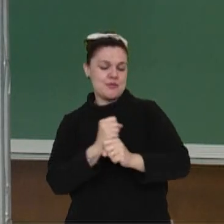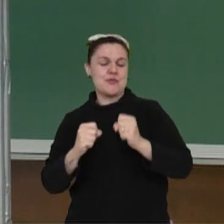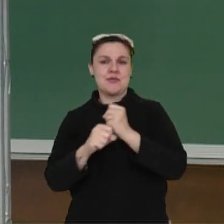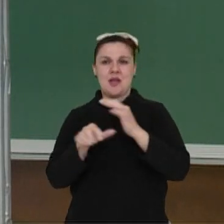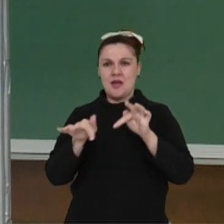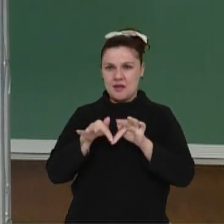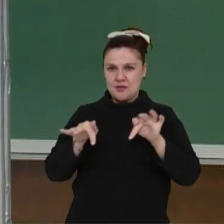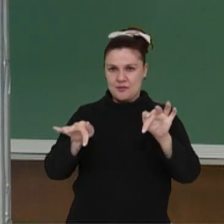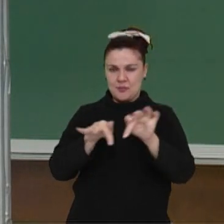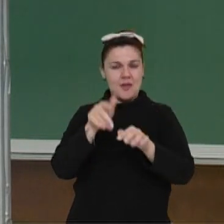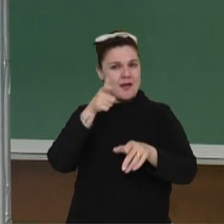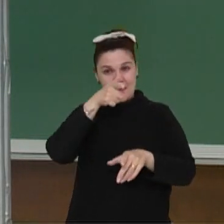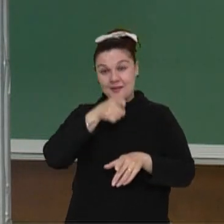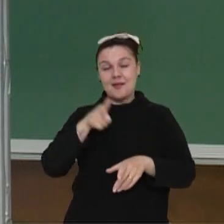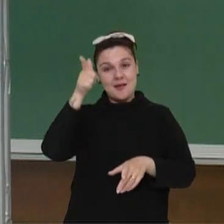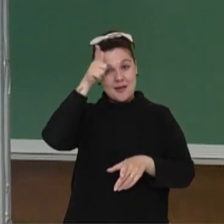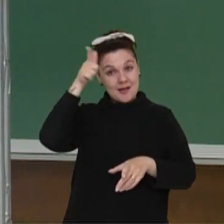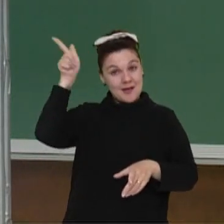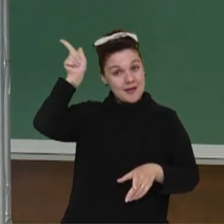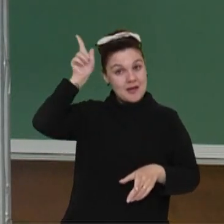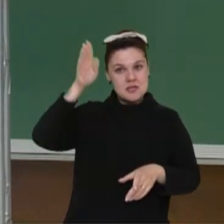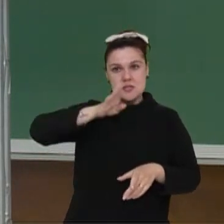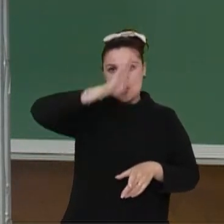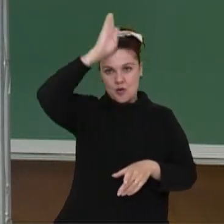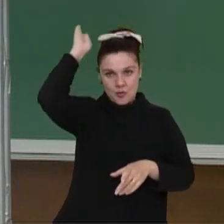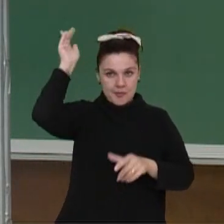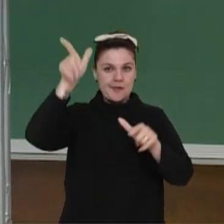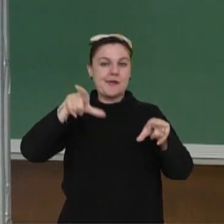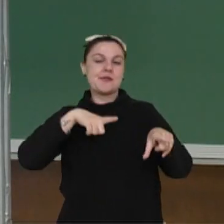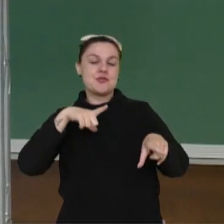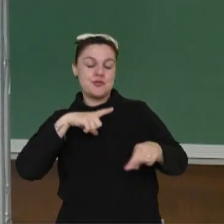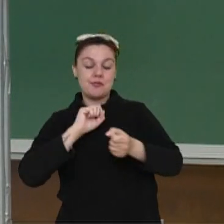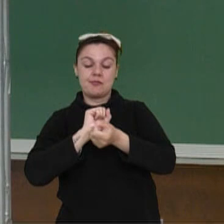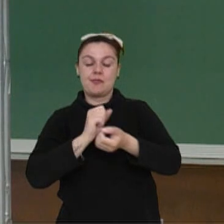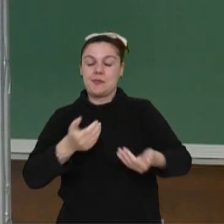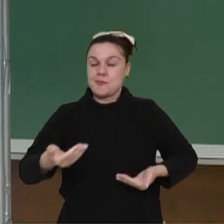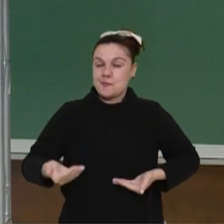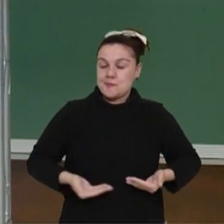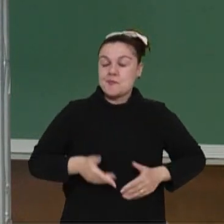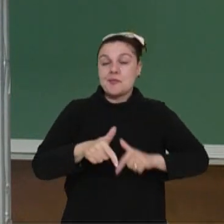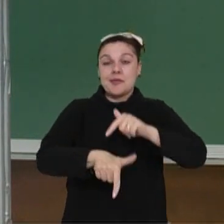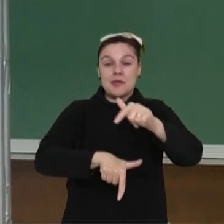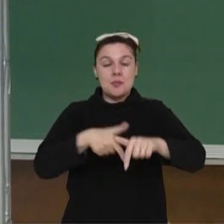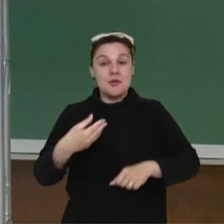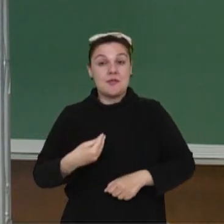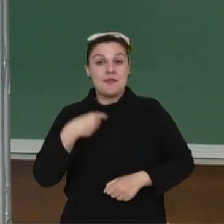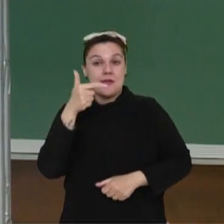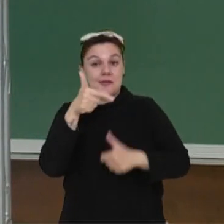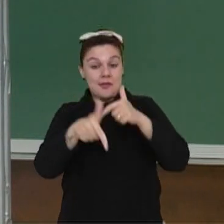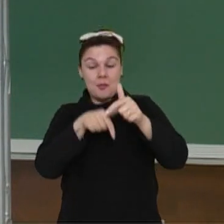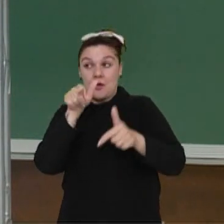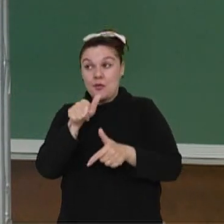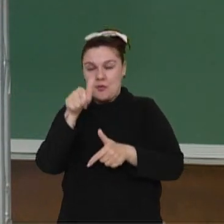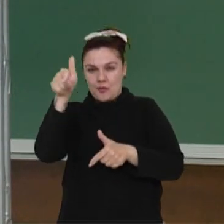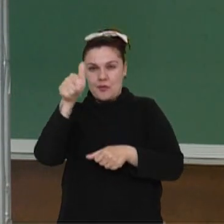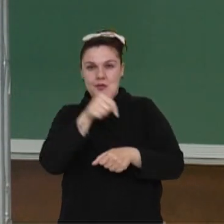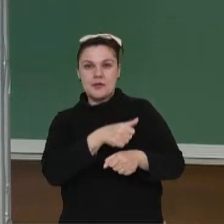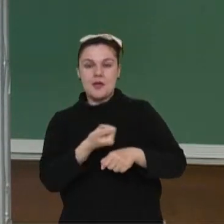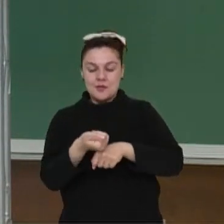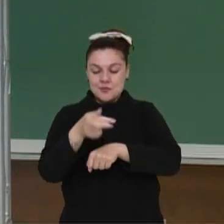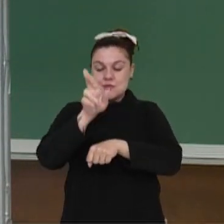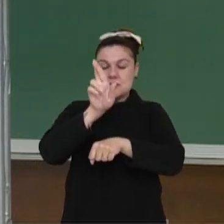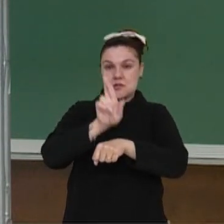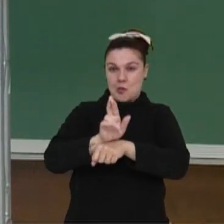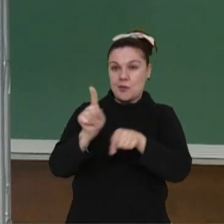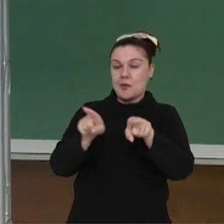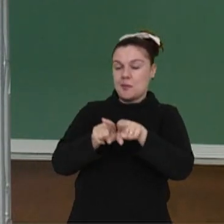mundo greco-romano, havia os que trabalhavam, servos camponeses e os que viviam do trabalho dos outros, senhores feudais e